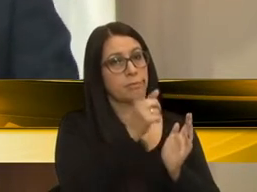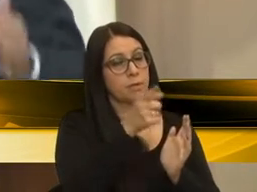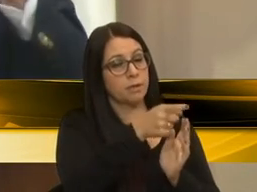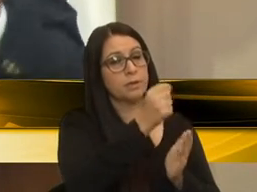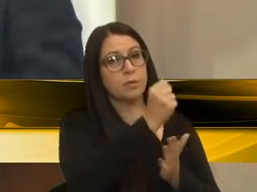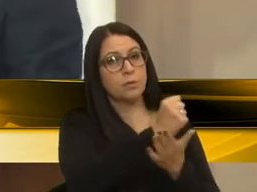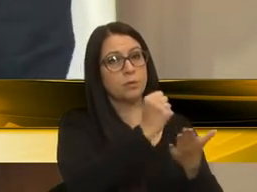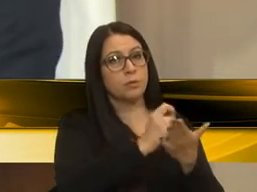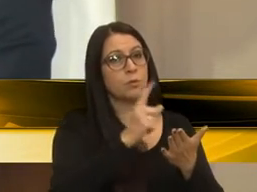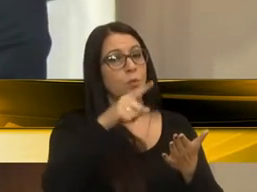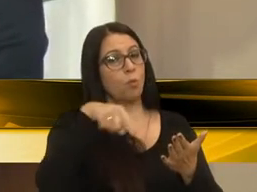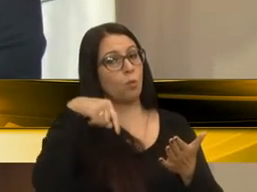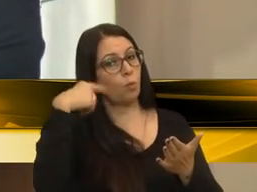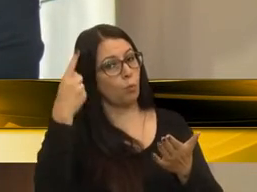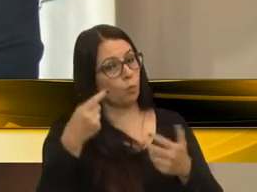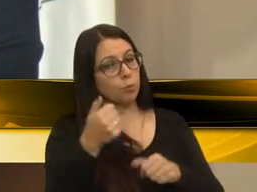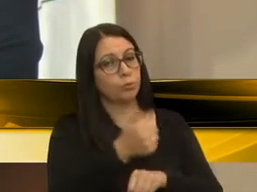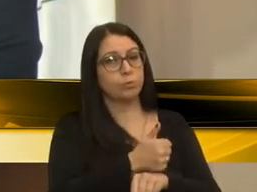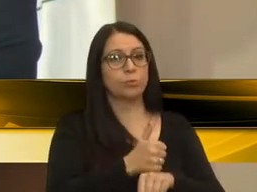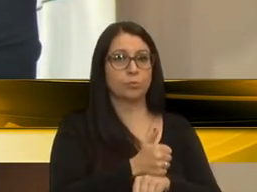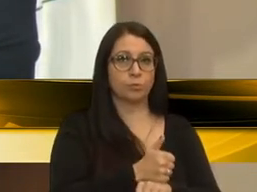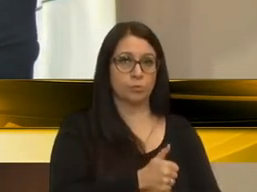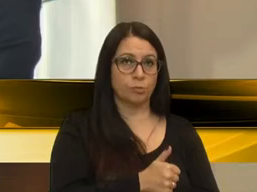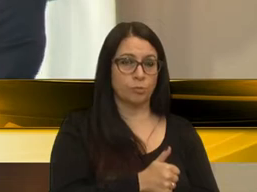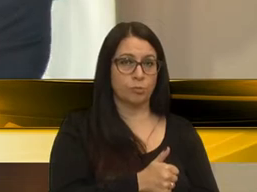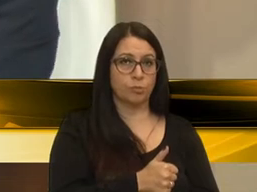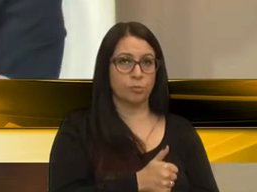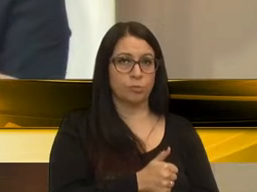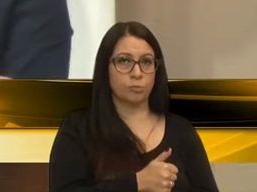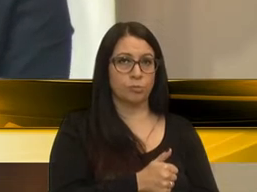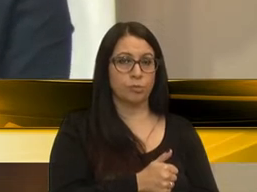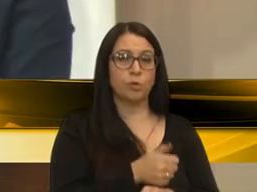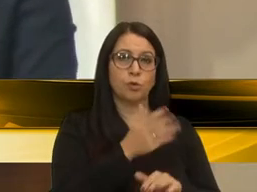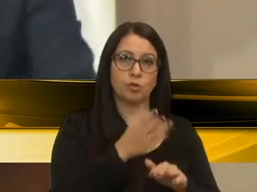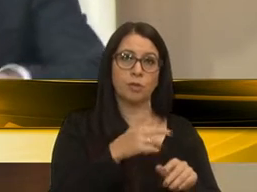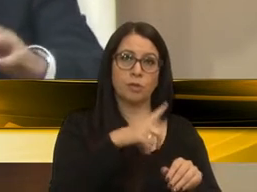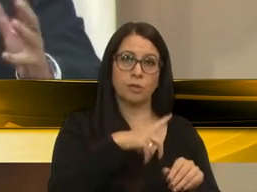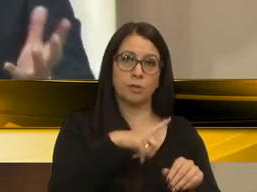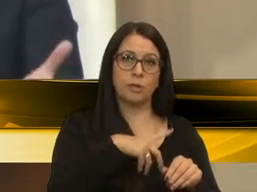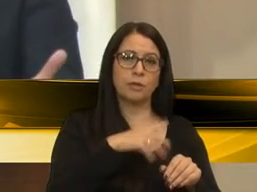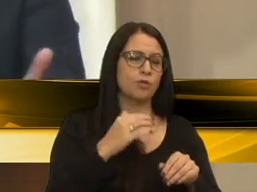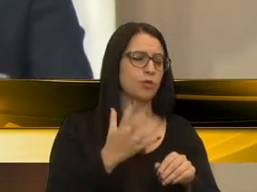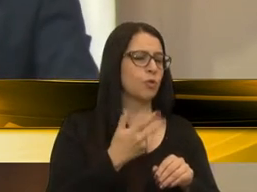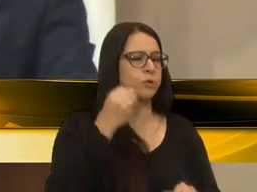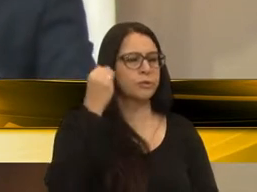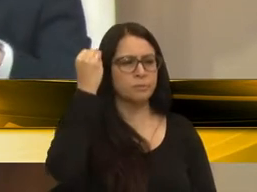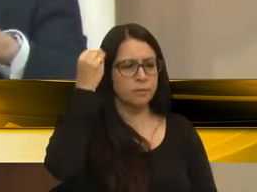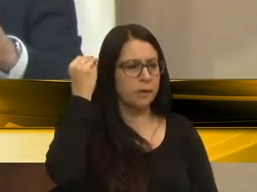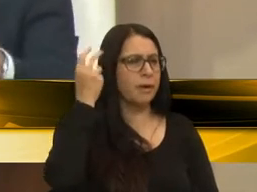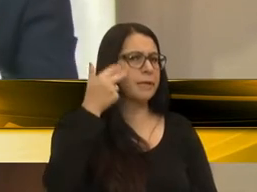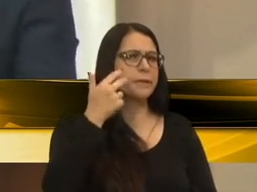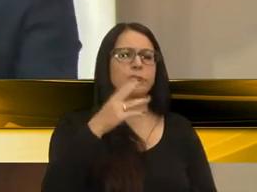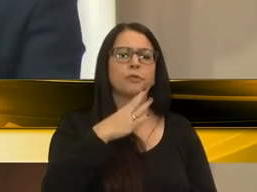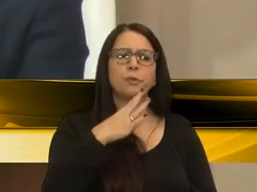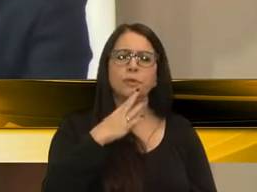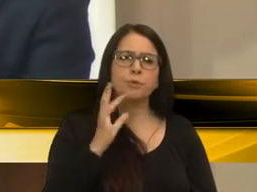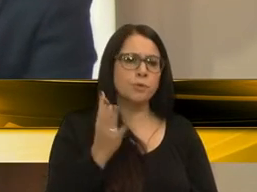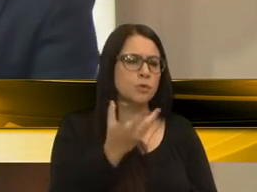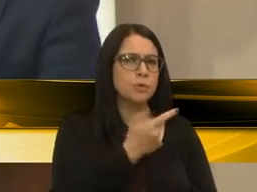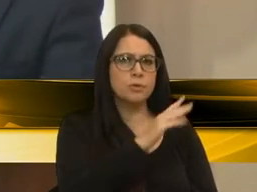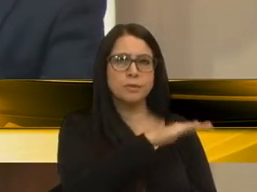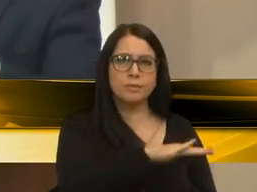contratasse outros profissionais, sendo que aqueles que já estavam lá já tinham toda a expertise, já conheciam todas